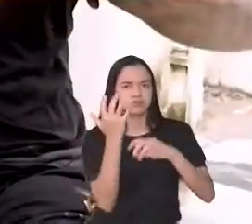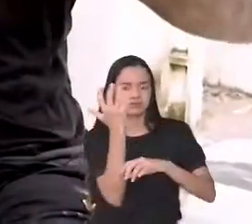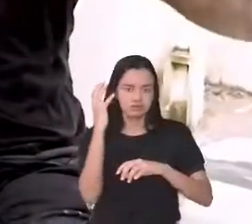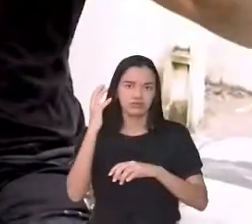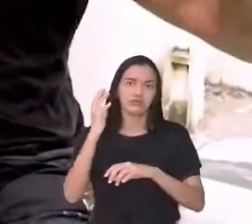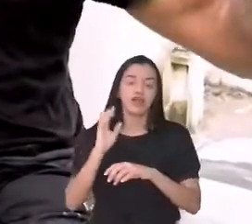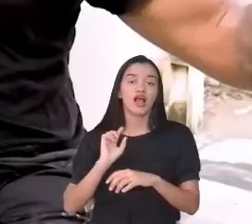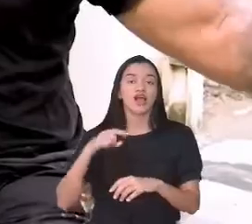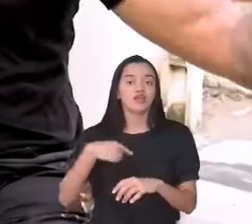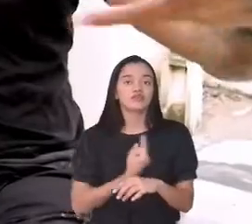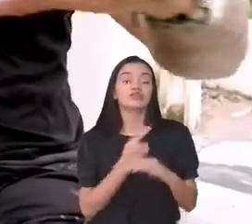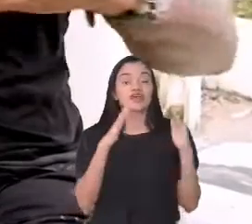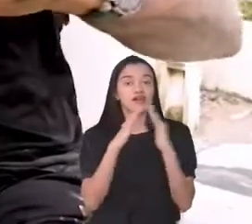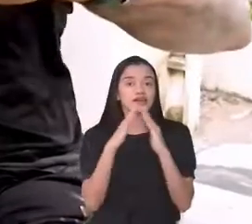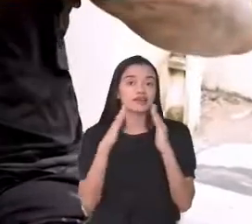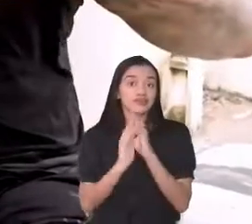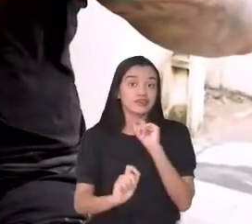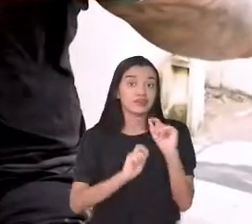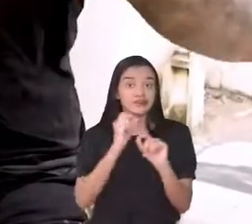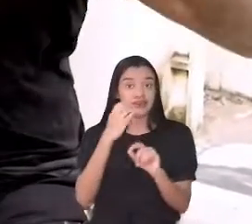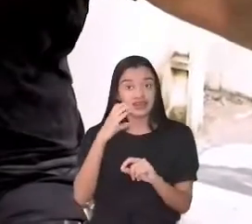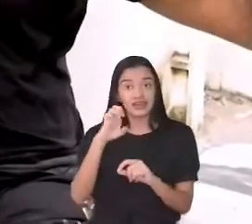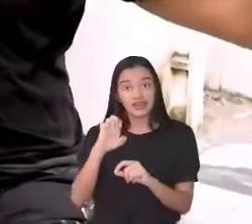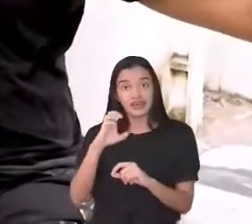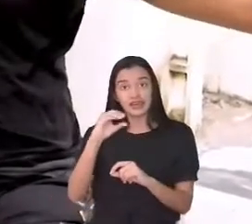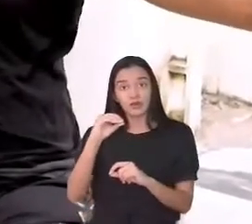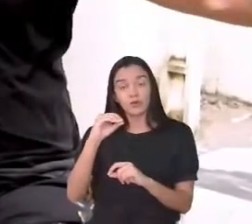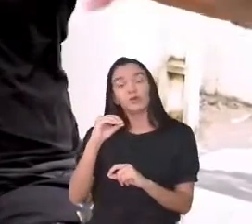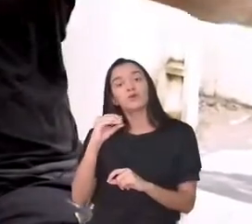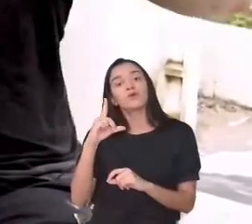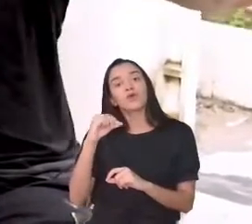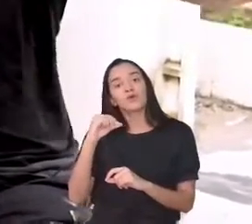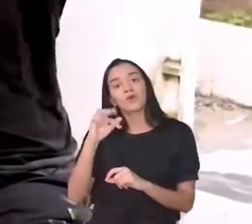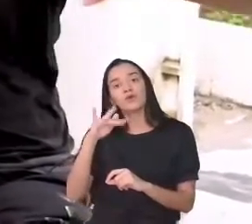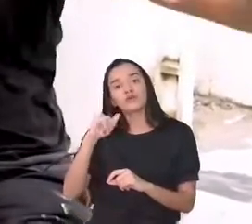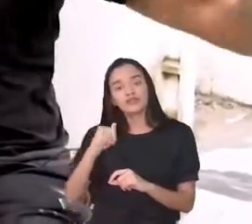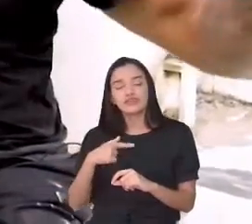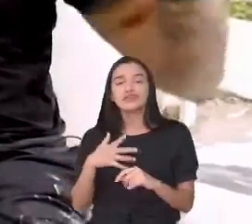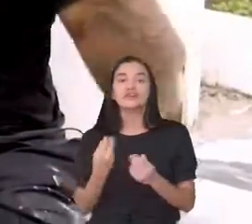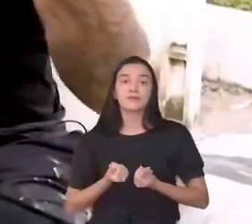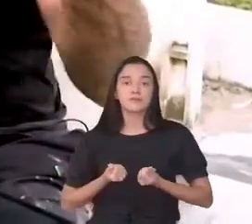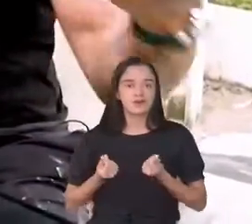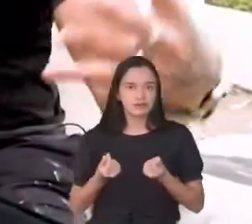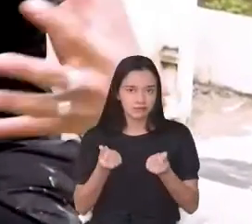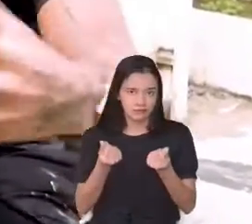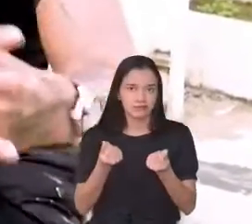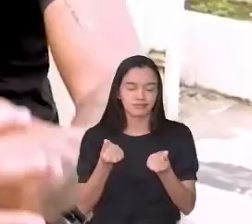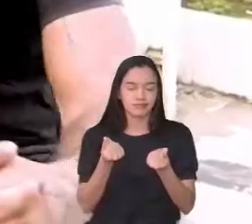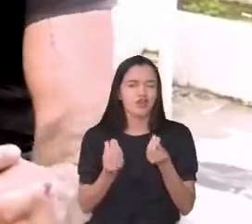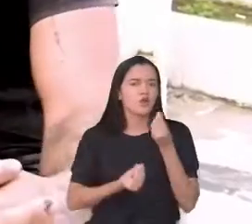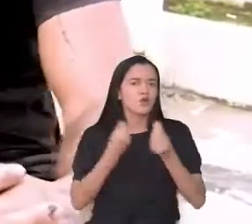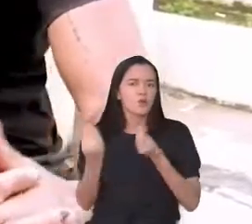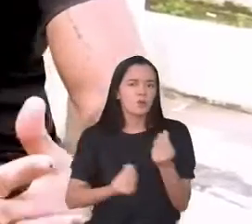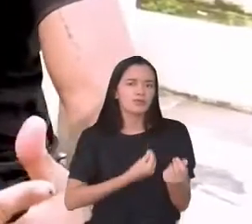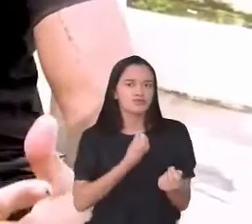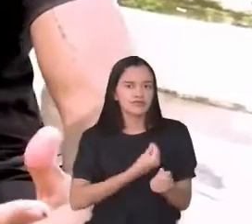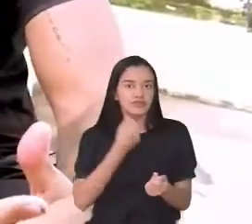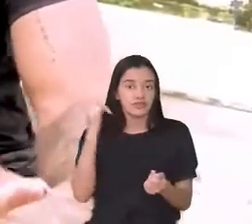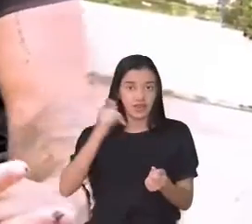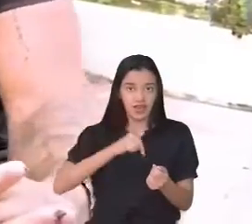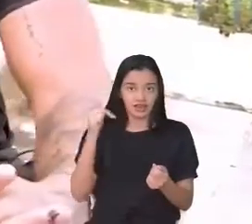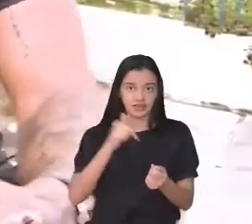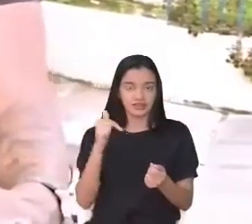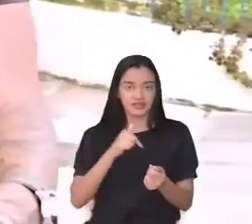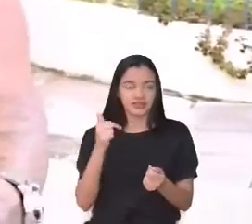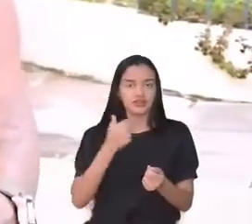que é a nossa ecologia, a nossa economia, né, esse ecossistema todo que a gente vive aqui, da casa comum